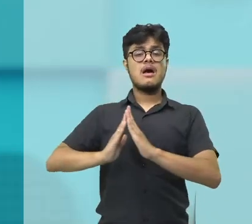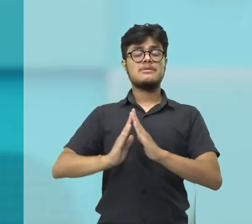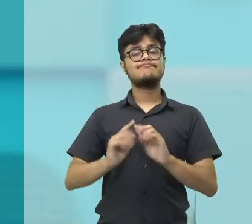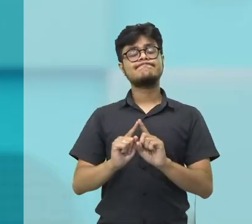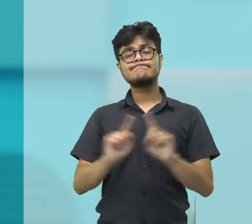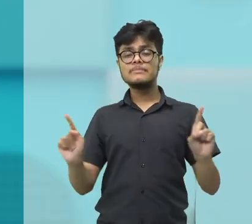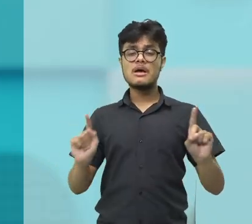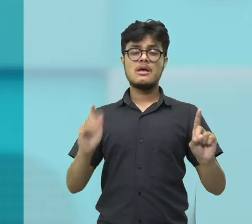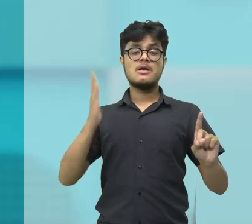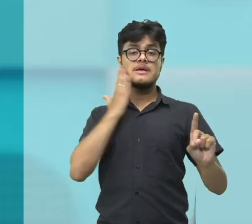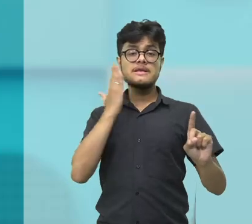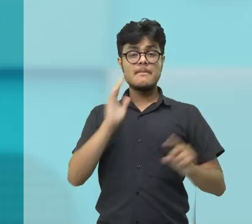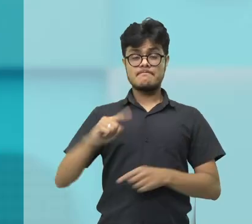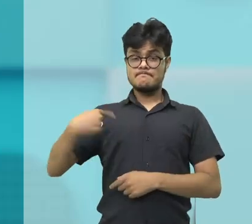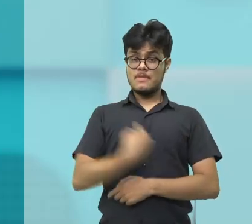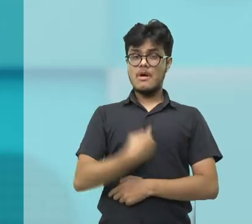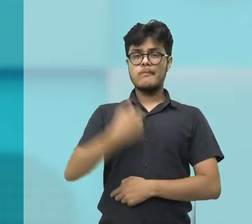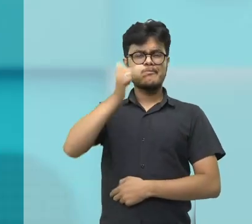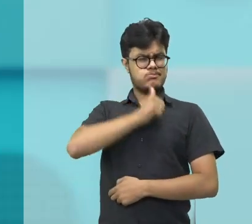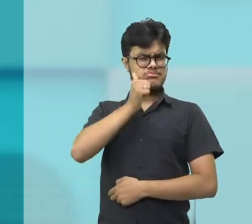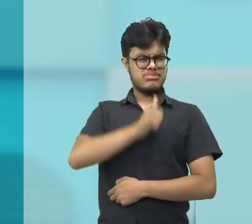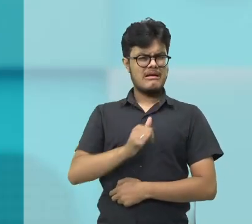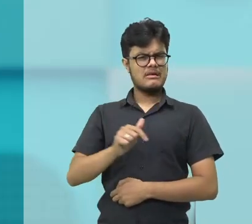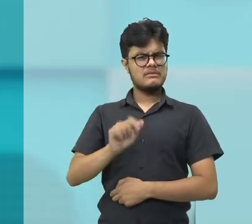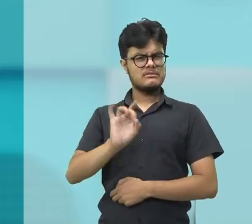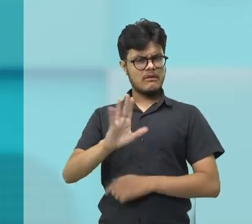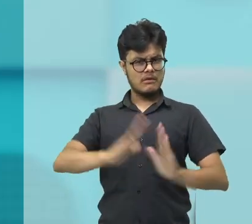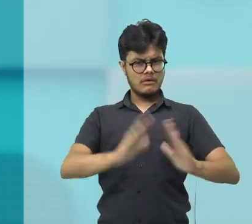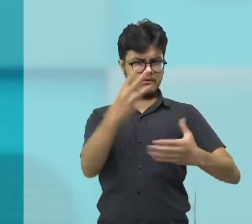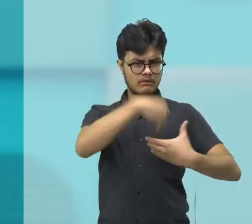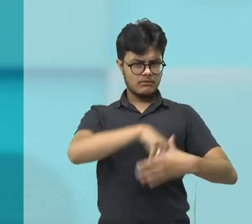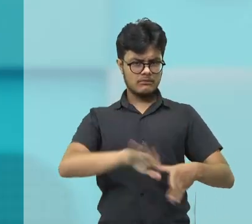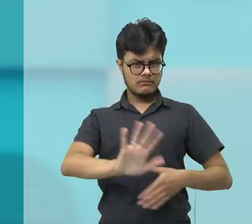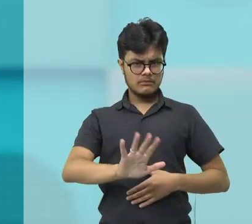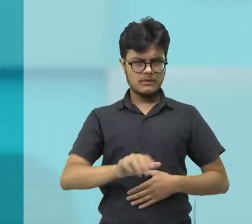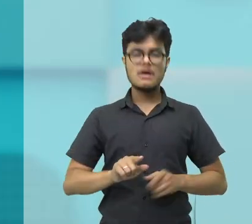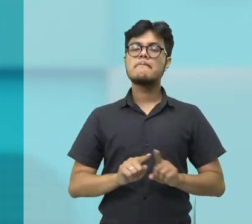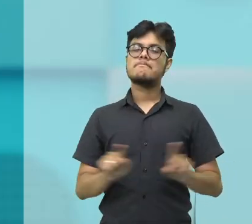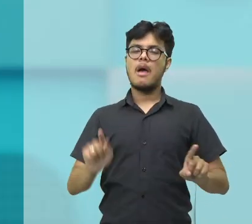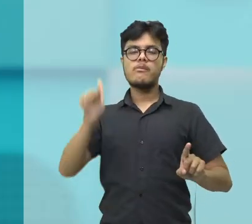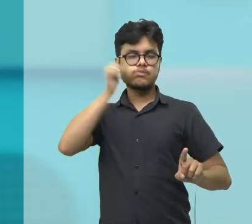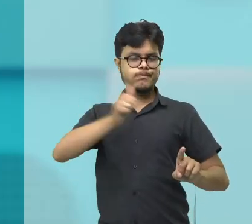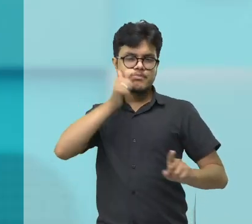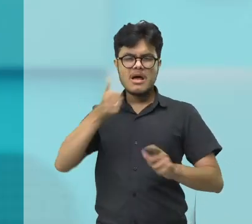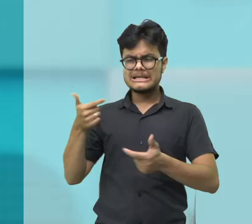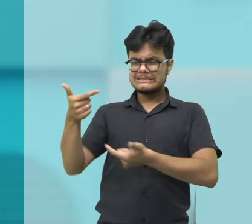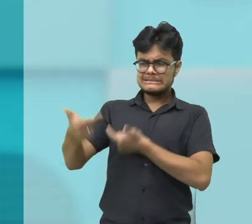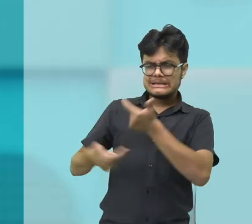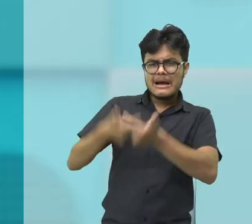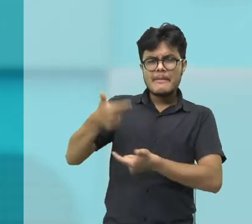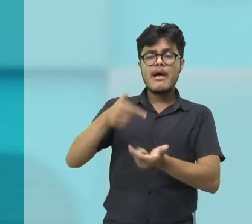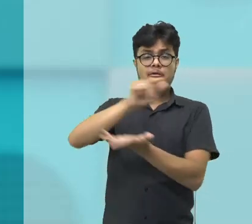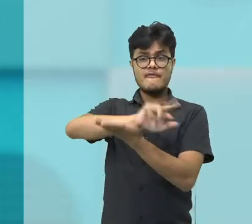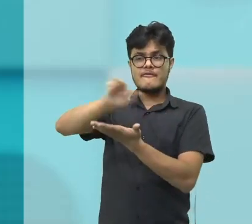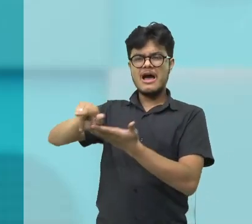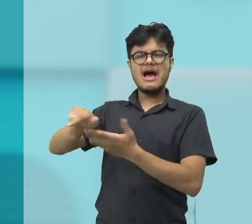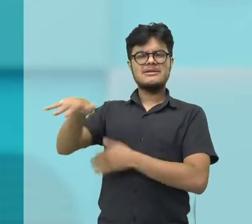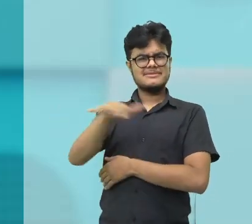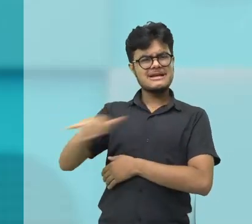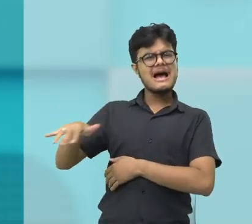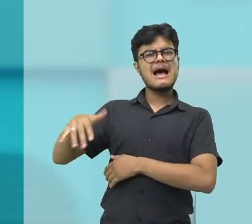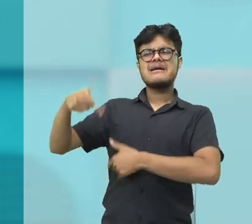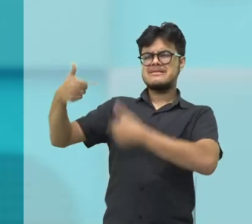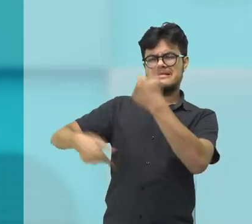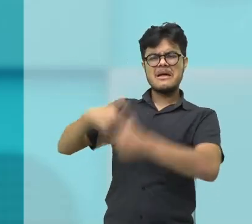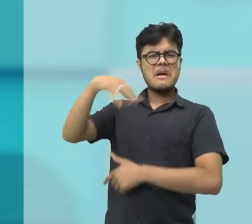que a realidade da mulher não é essa de estar só dentro de casa. Mulher também trabalha, faz outras profissões de